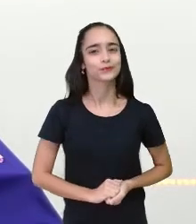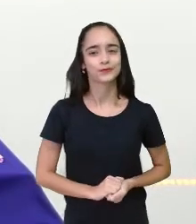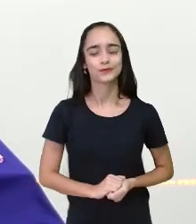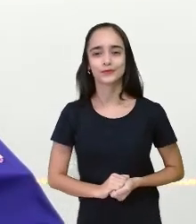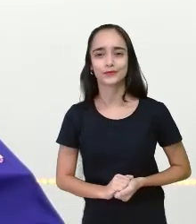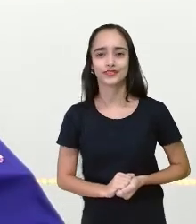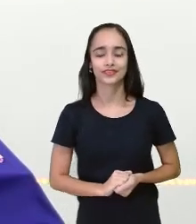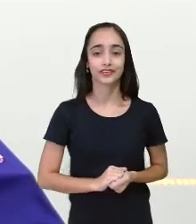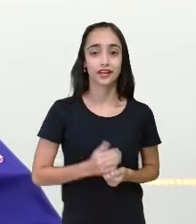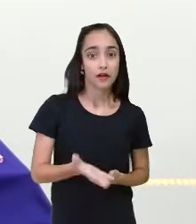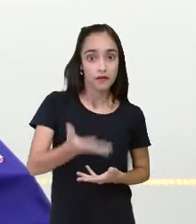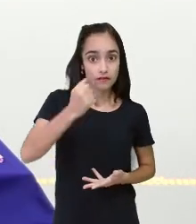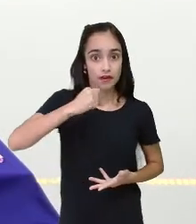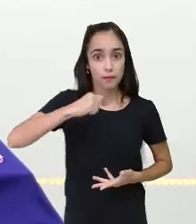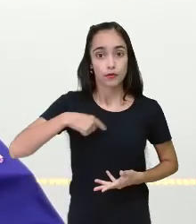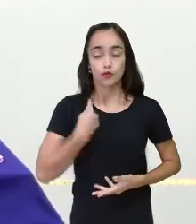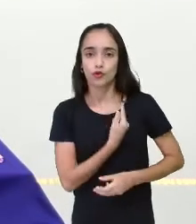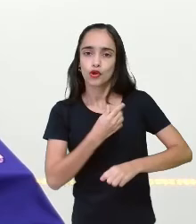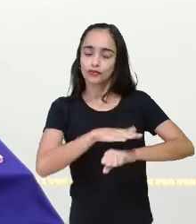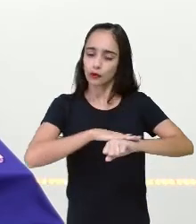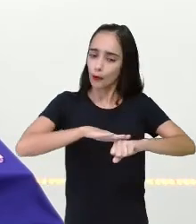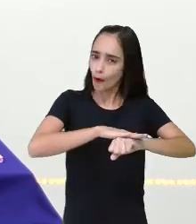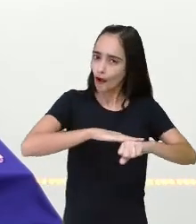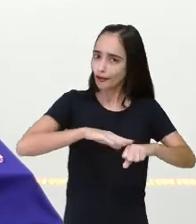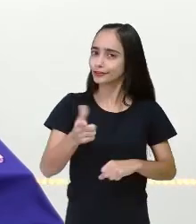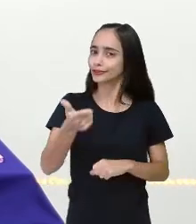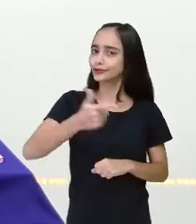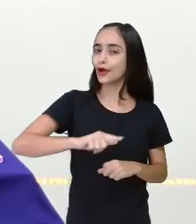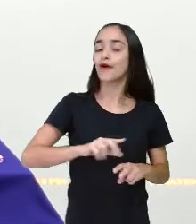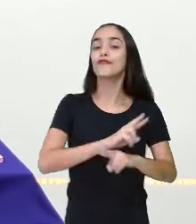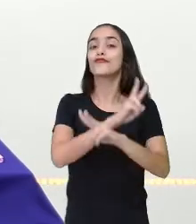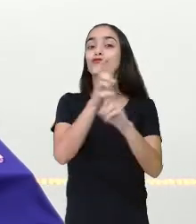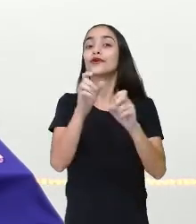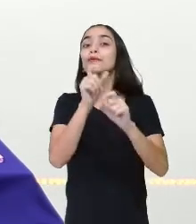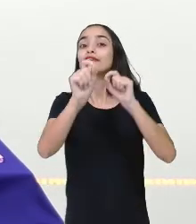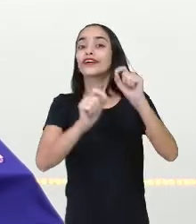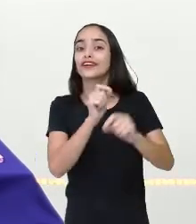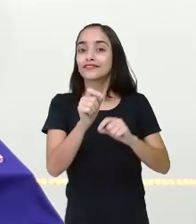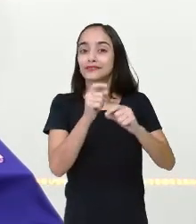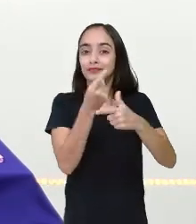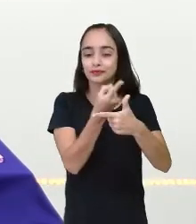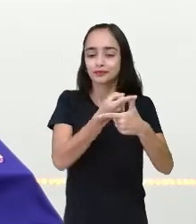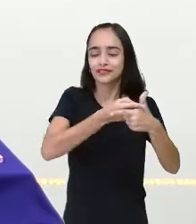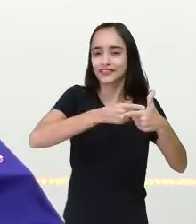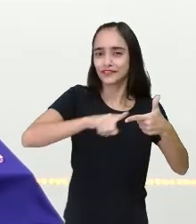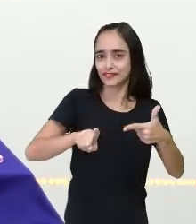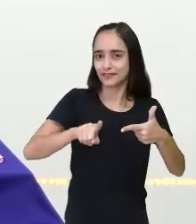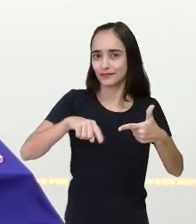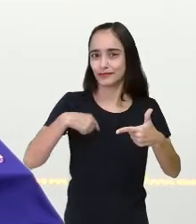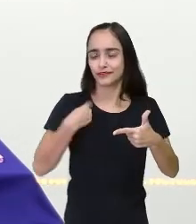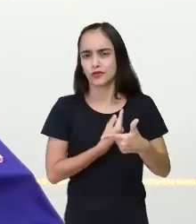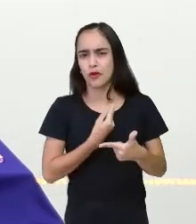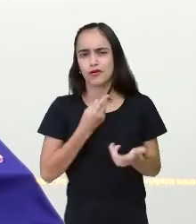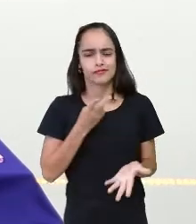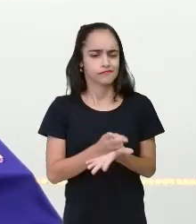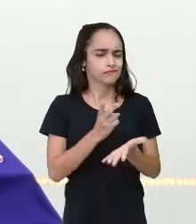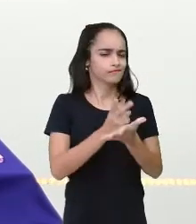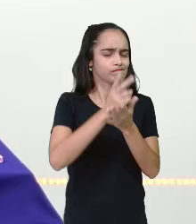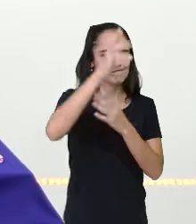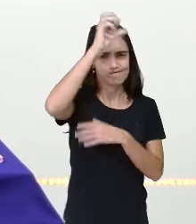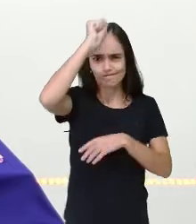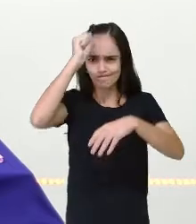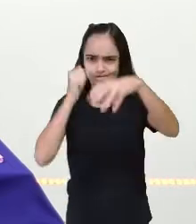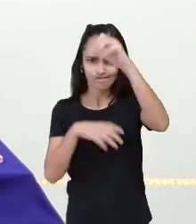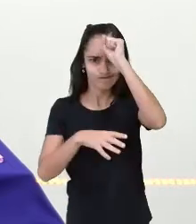Vamos lá, a gente vai conversar de novo sobre divisão. A gente está fazendo aí uma maratona de divisão, né?